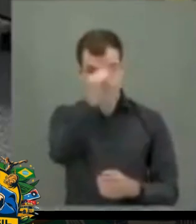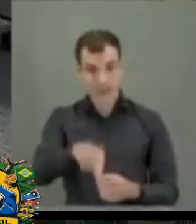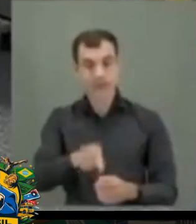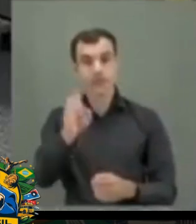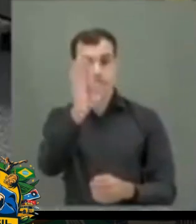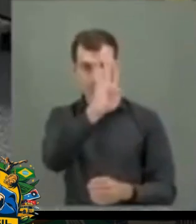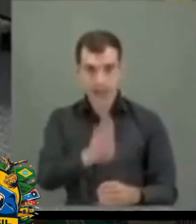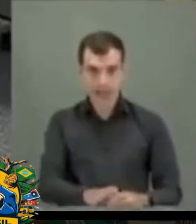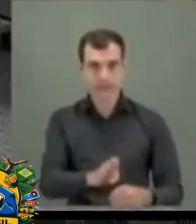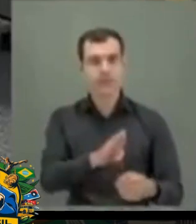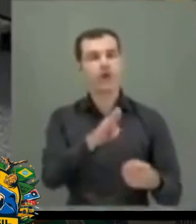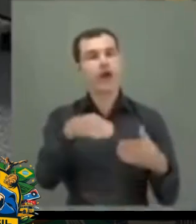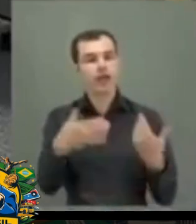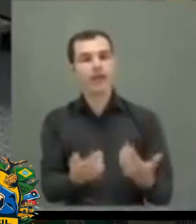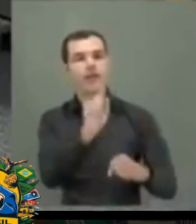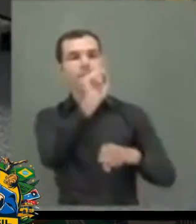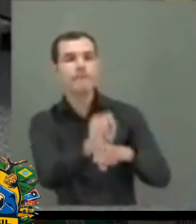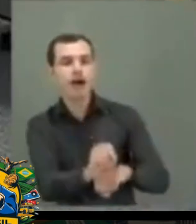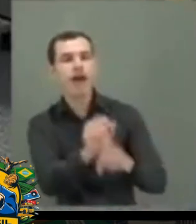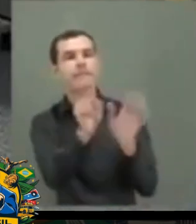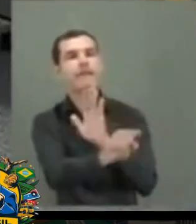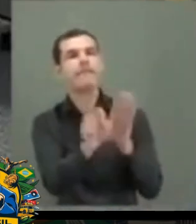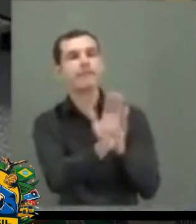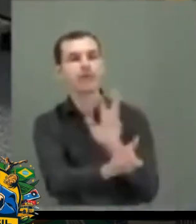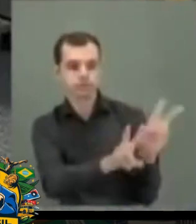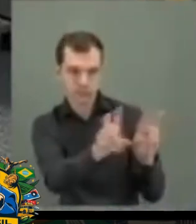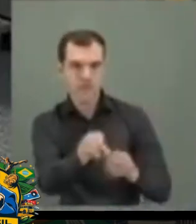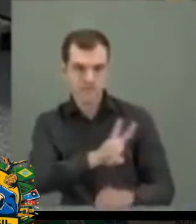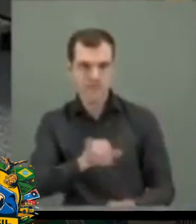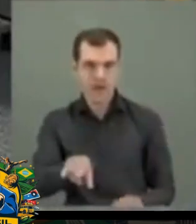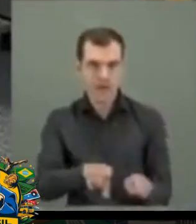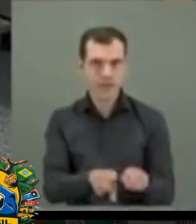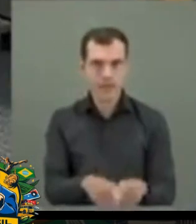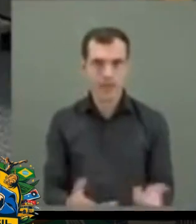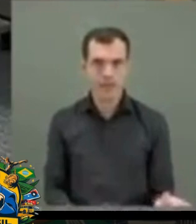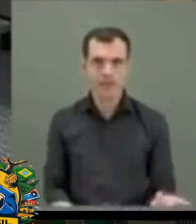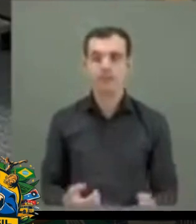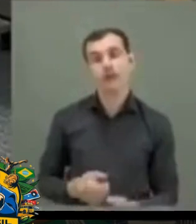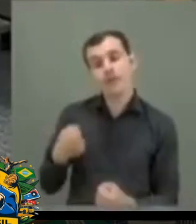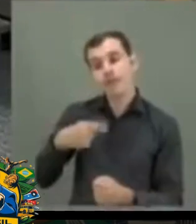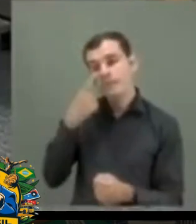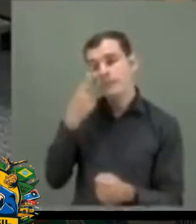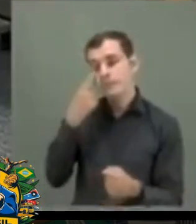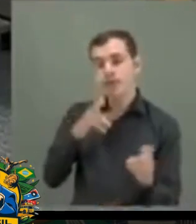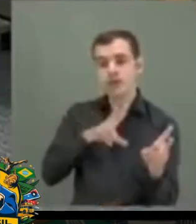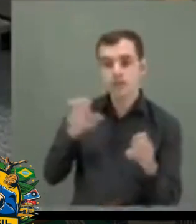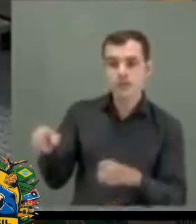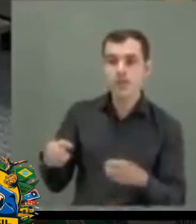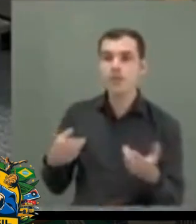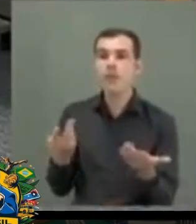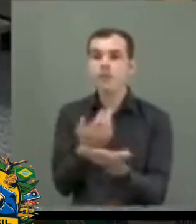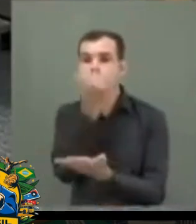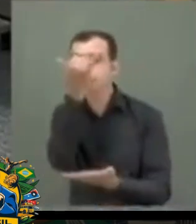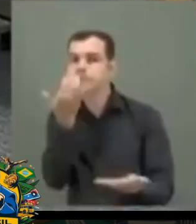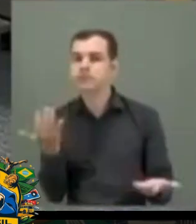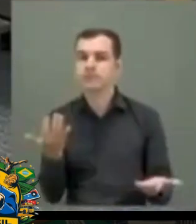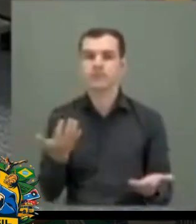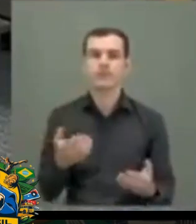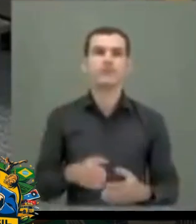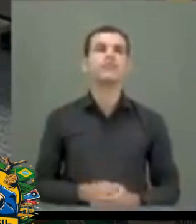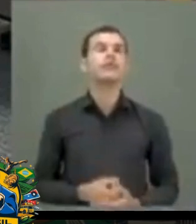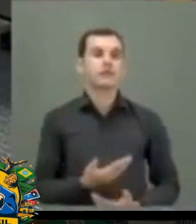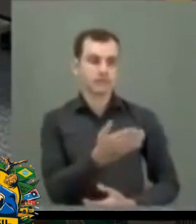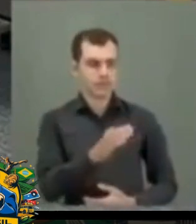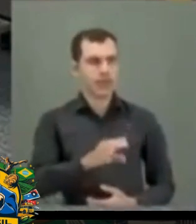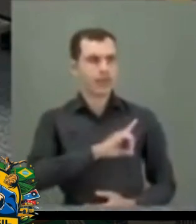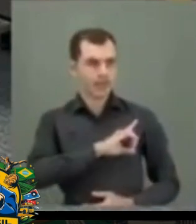também o caso concreto, senador. Eu acho que, delegado, o senhor é um agente competente, responsável, mas nesse caso